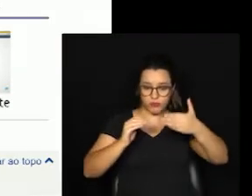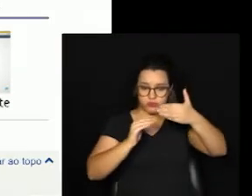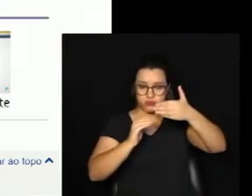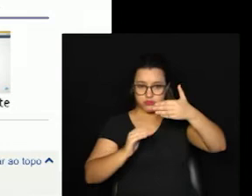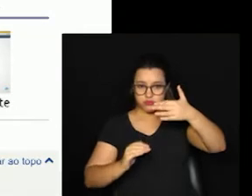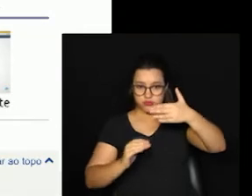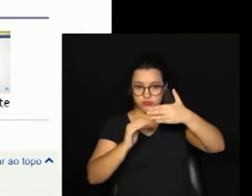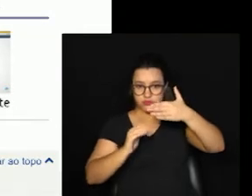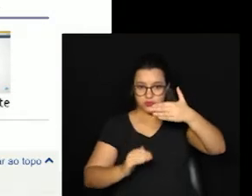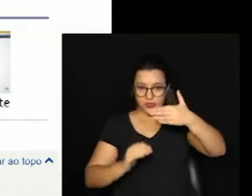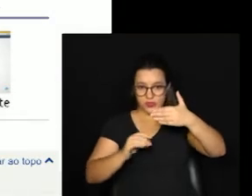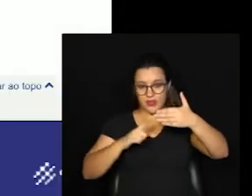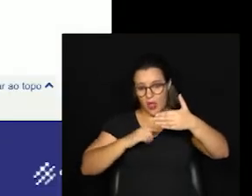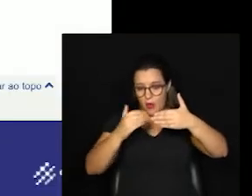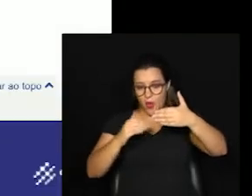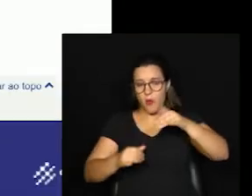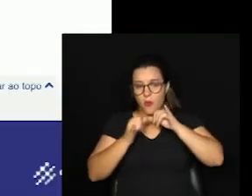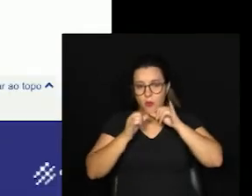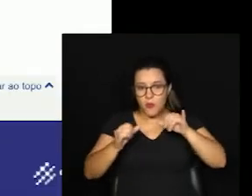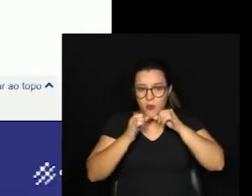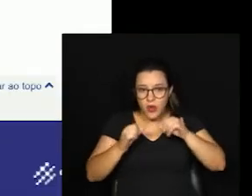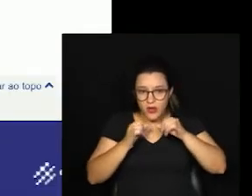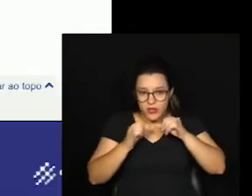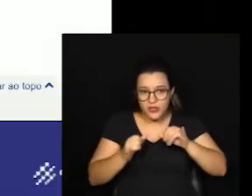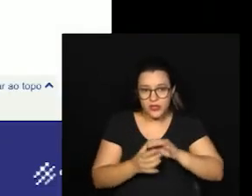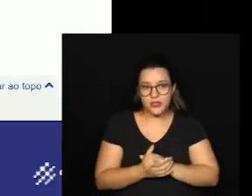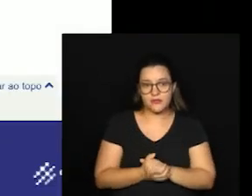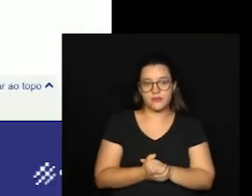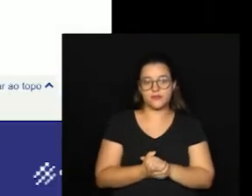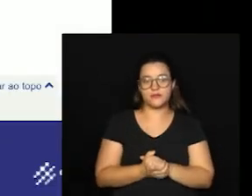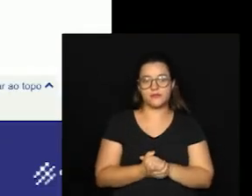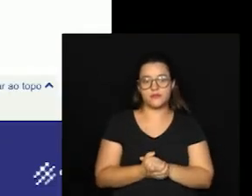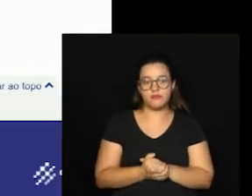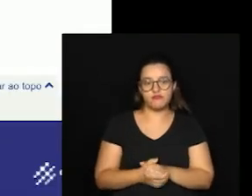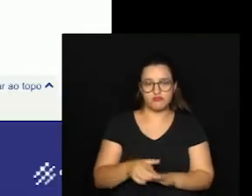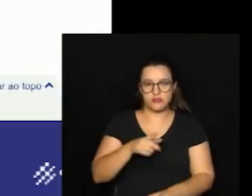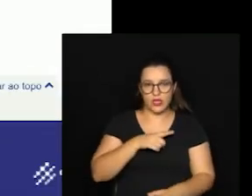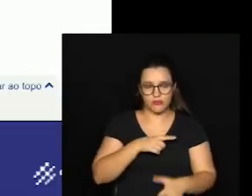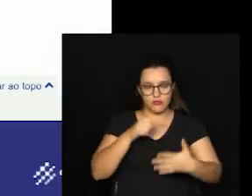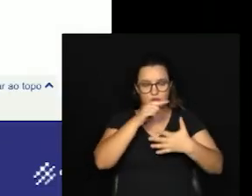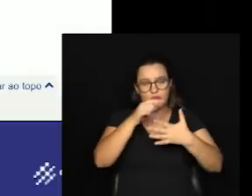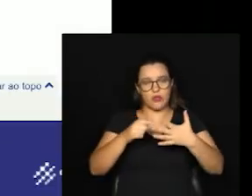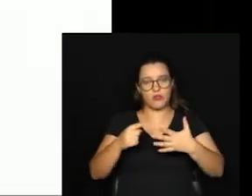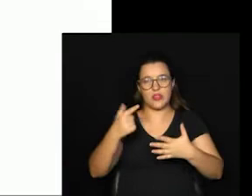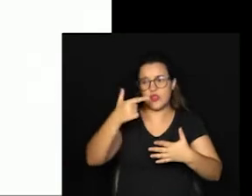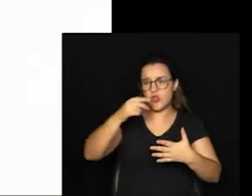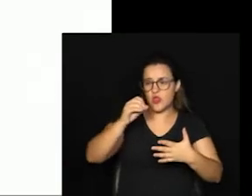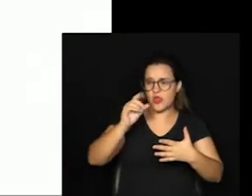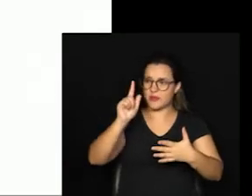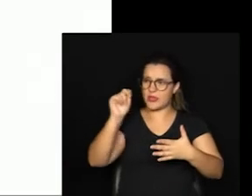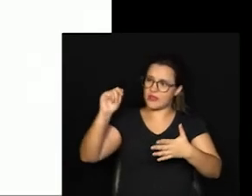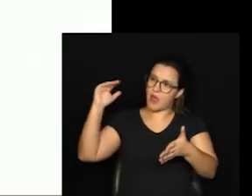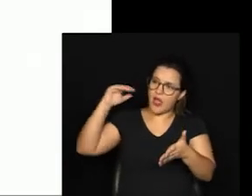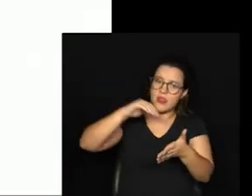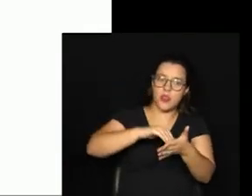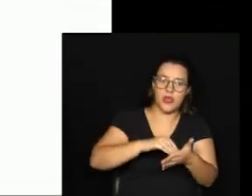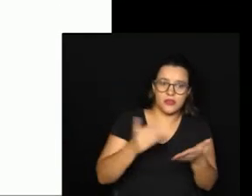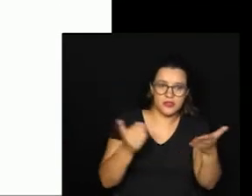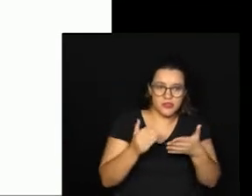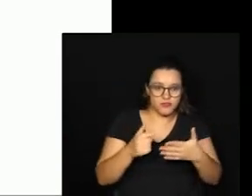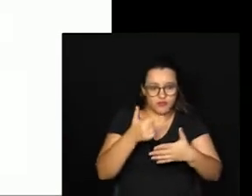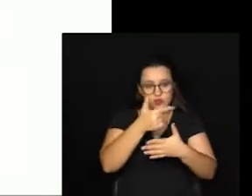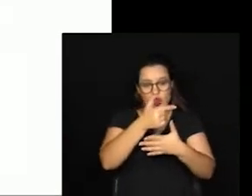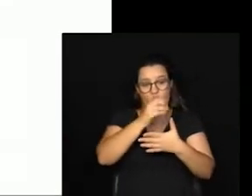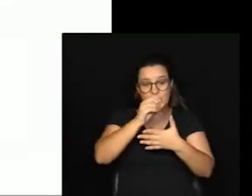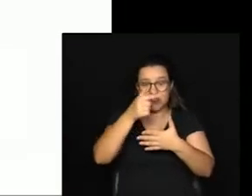também, olha, a grade de programação da TV Câmara Campinas. A gente tem desde o ano de 2017 e aí você